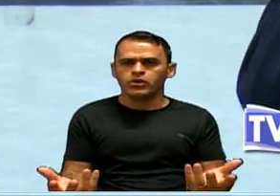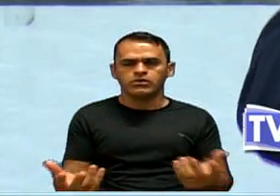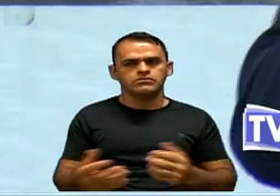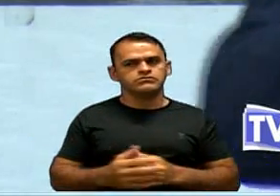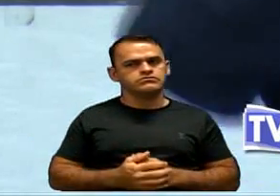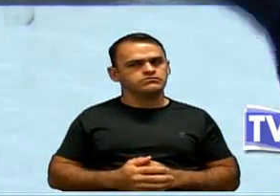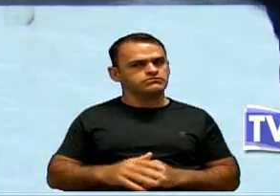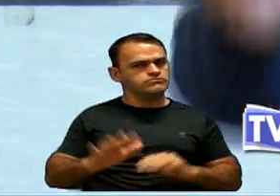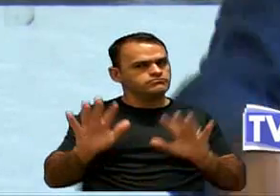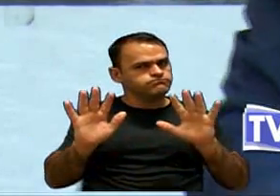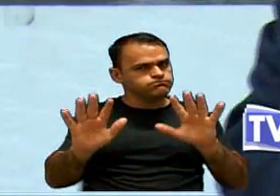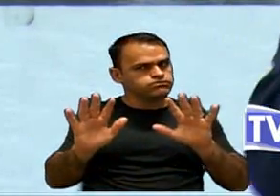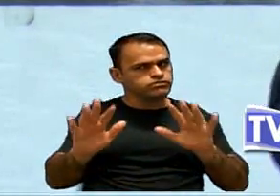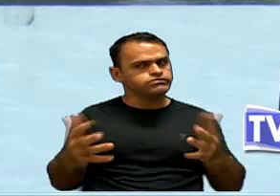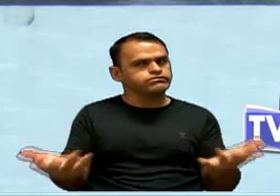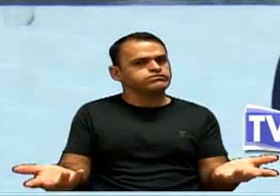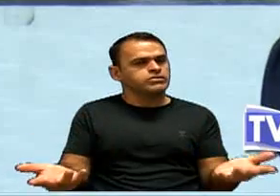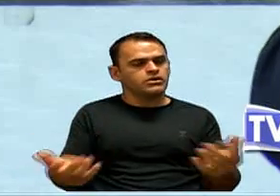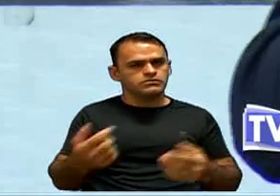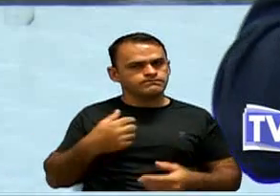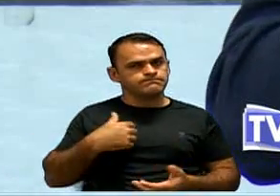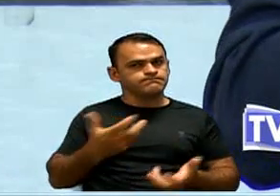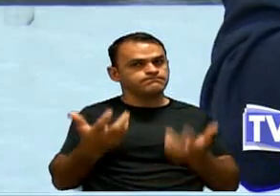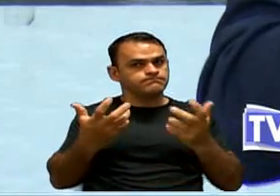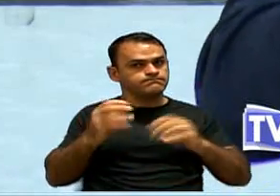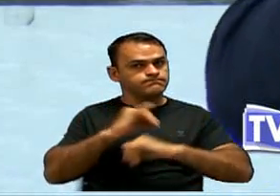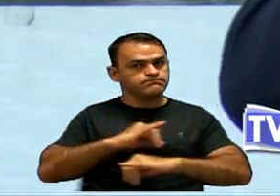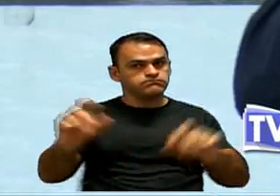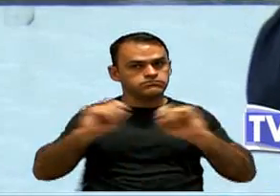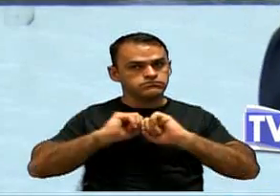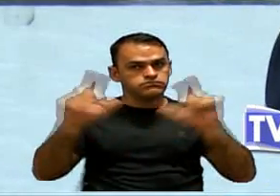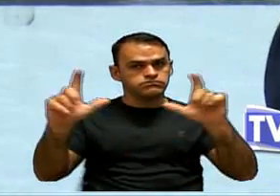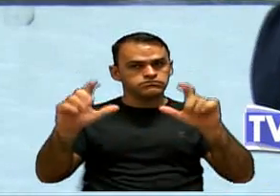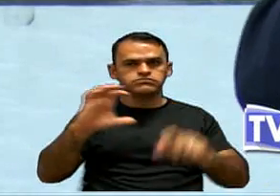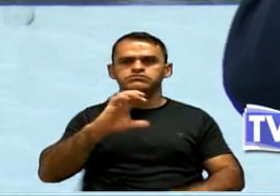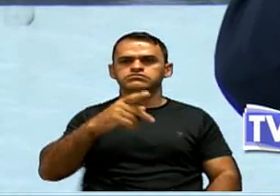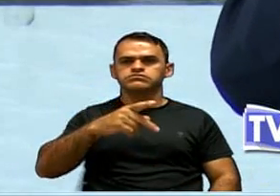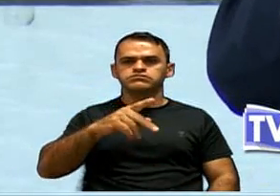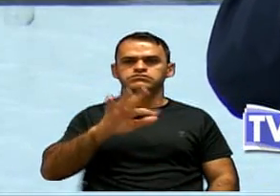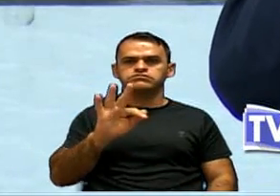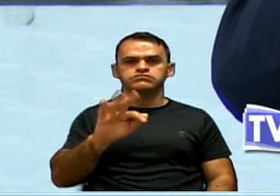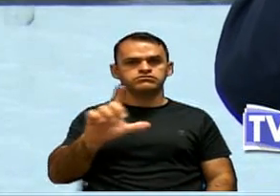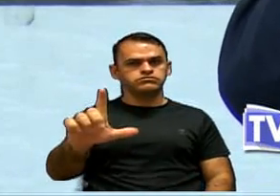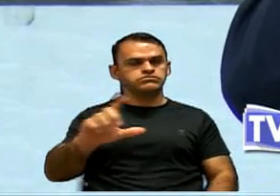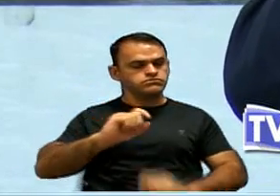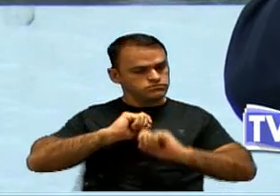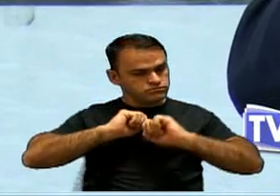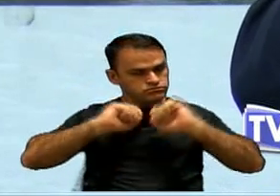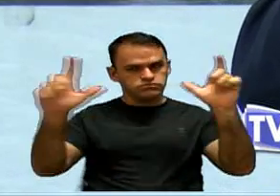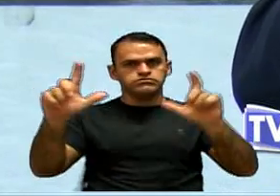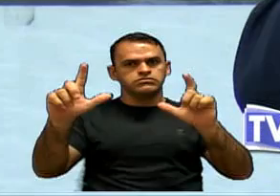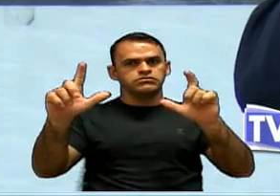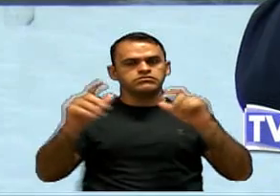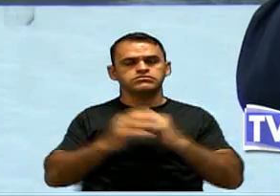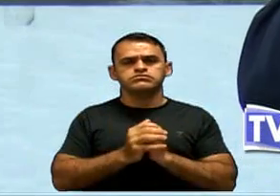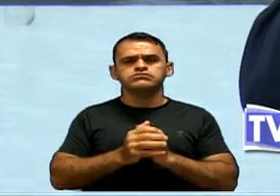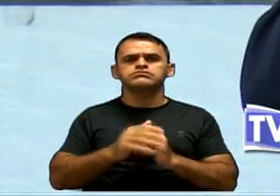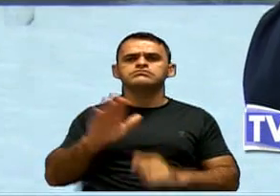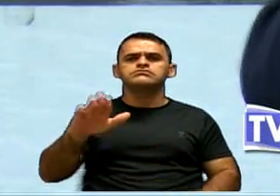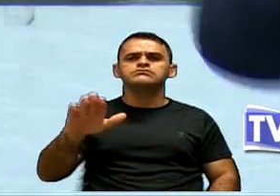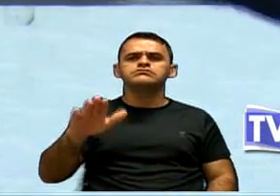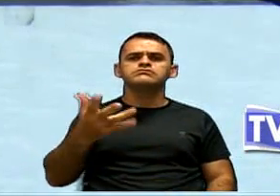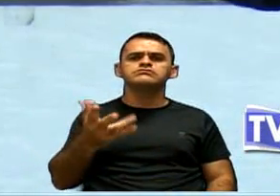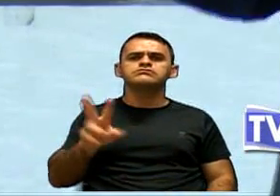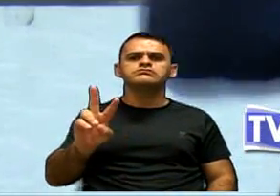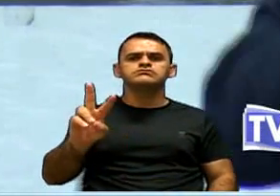Portanto, os vereadores, eu queria chamar a atenção da CPFL, ainda vereador Vitão, a